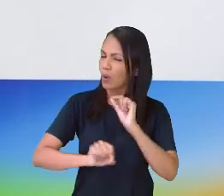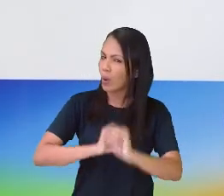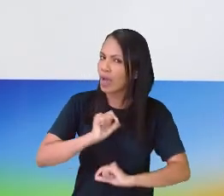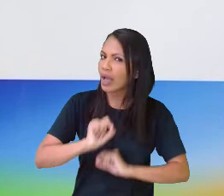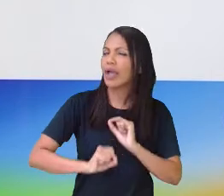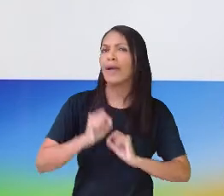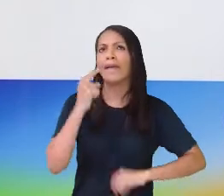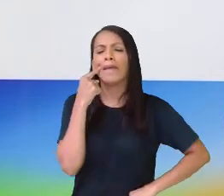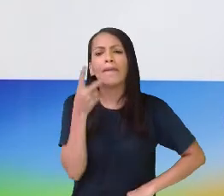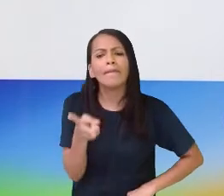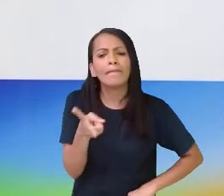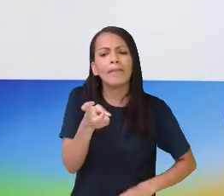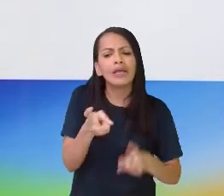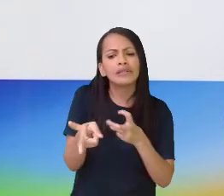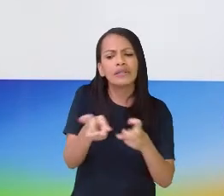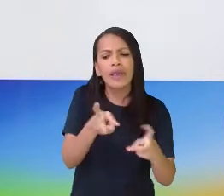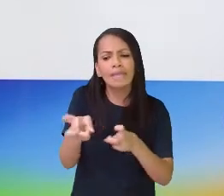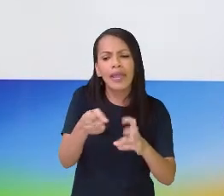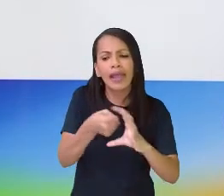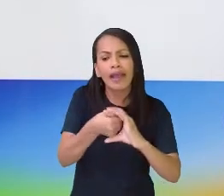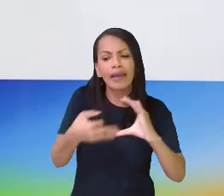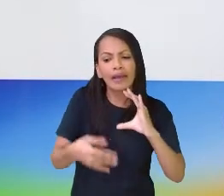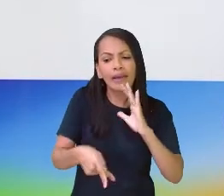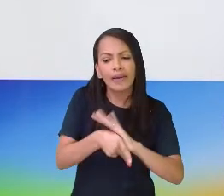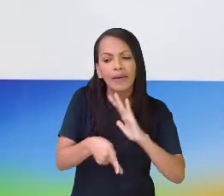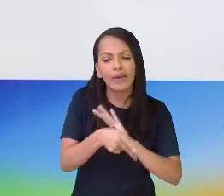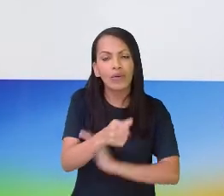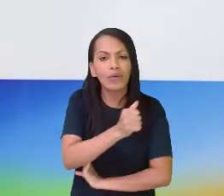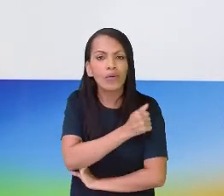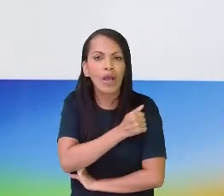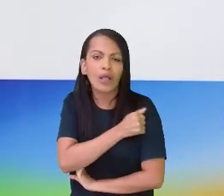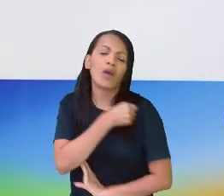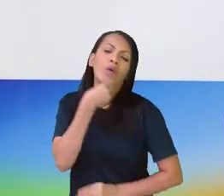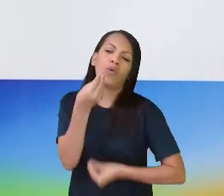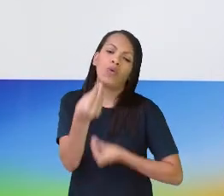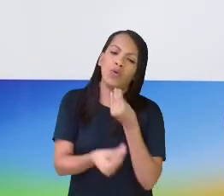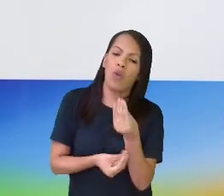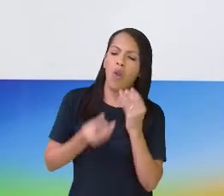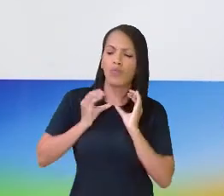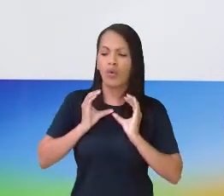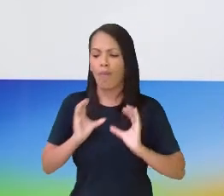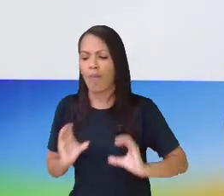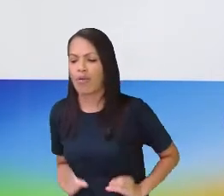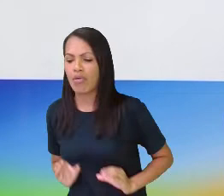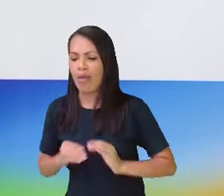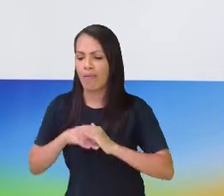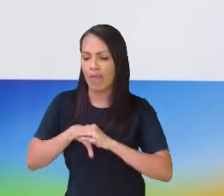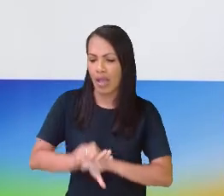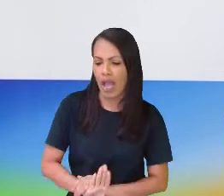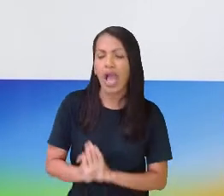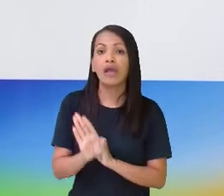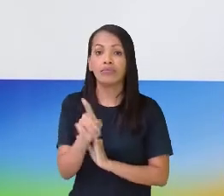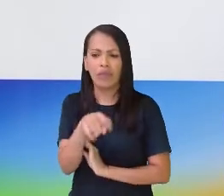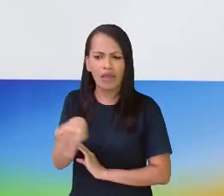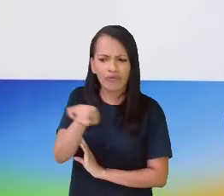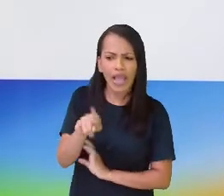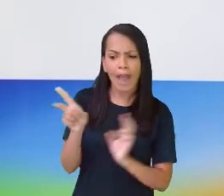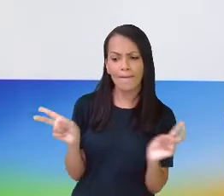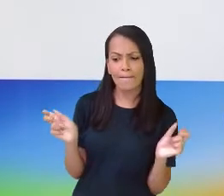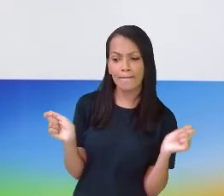individuais, perceber o estudante no seu processo, perceber o estudante a partir das suas possibilidades.